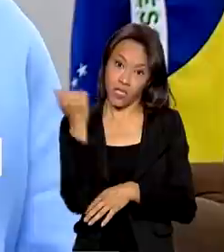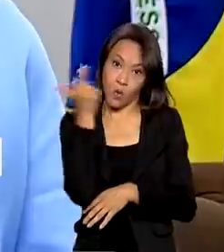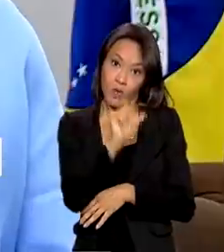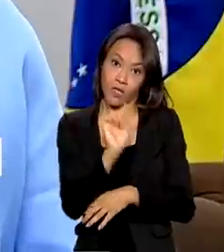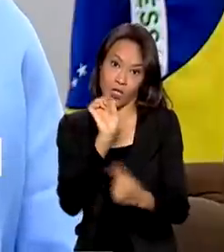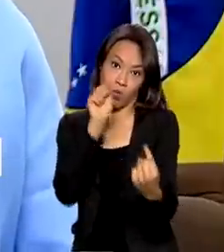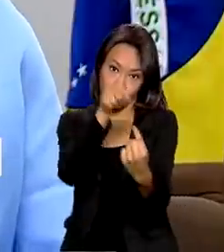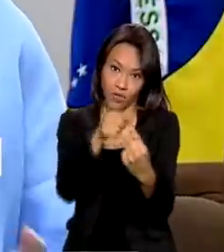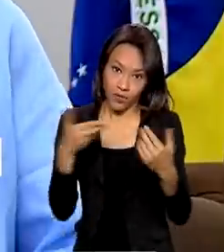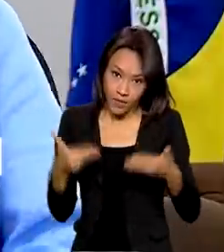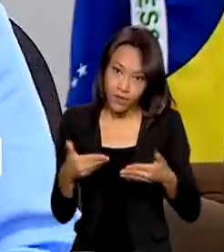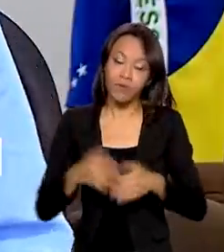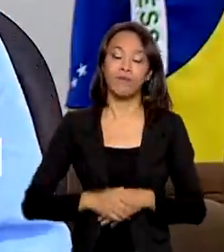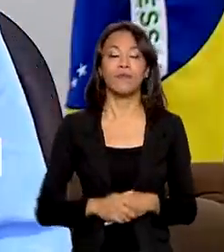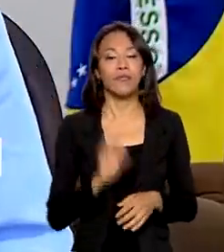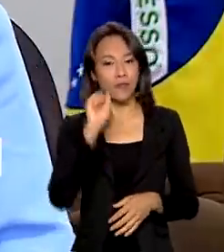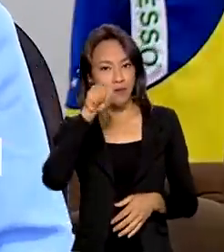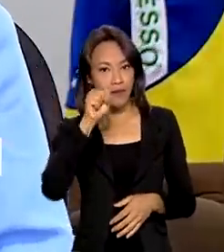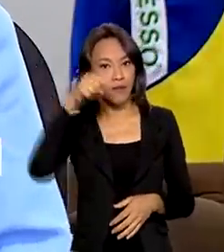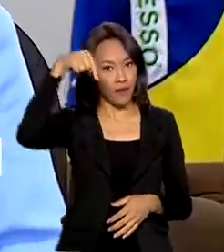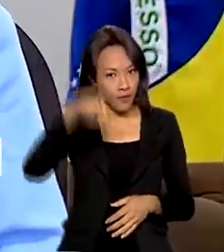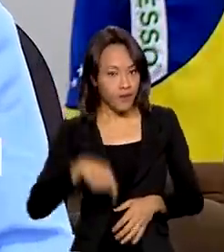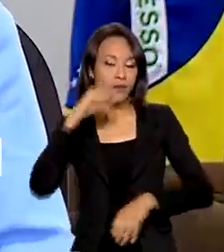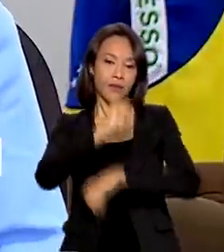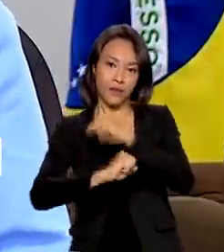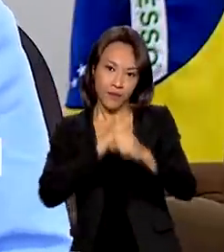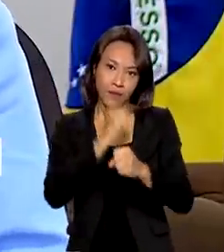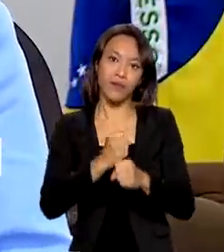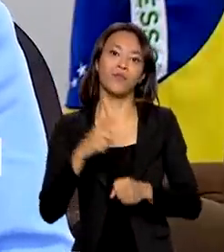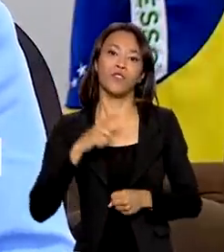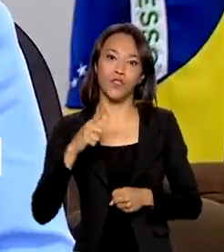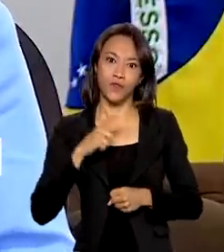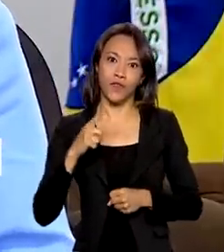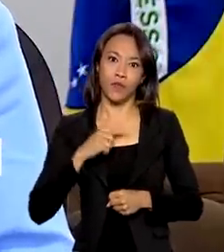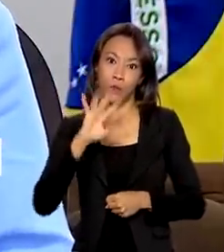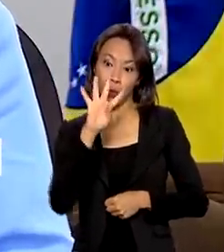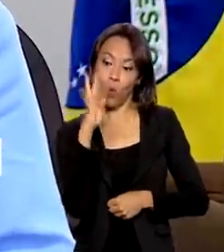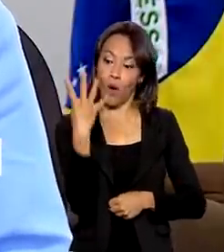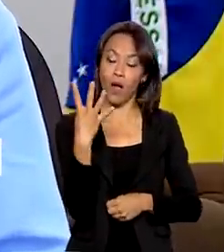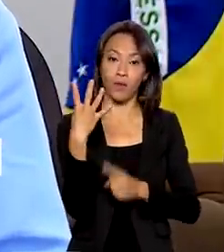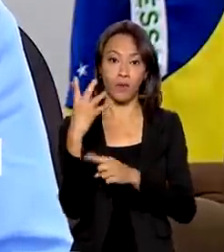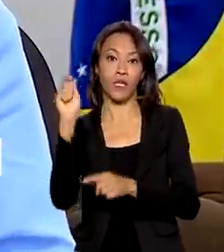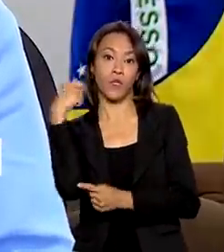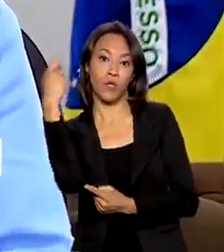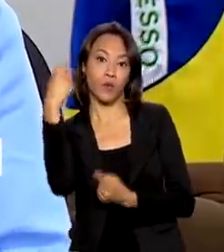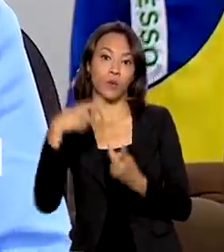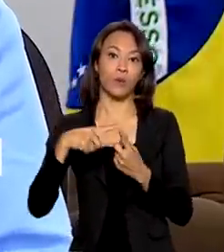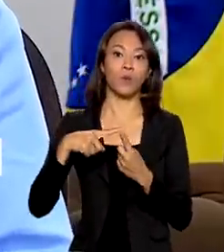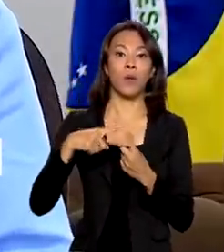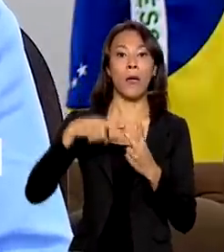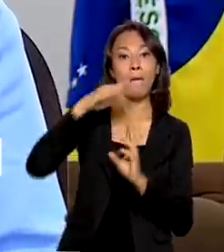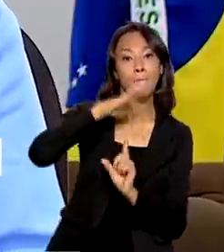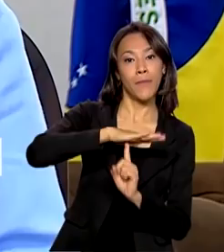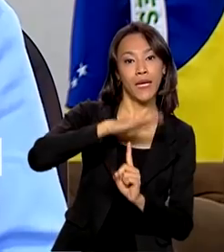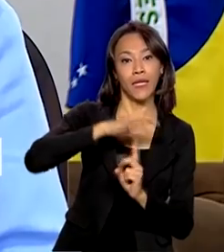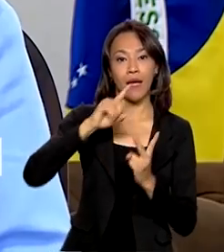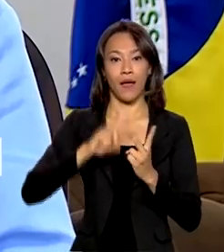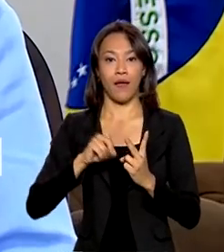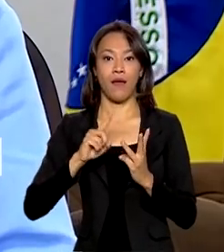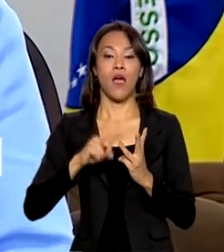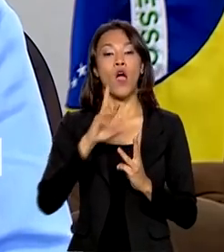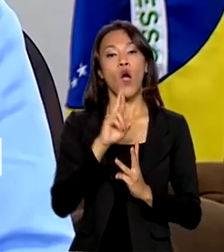É sim nós já tivemos esse ano o reconhecimento de 4 Estados Rio Grande do Sul Paraná Rondônia